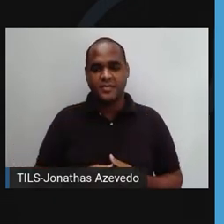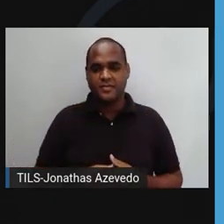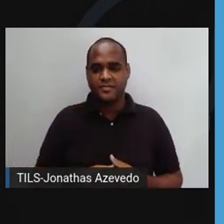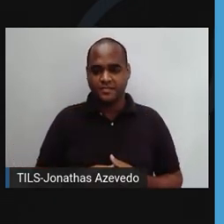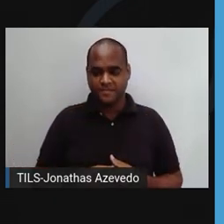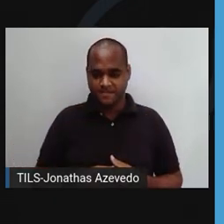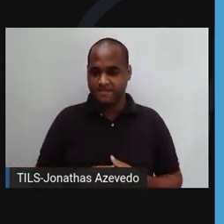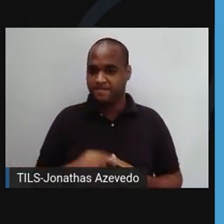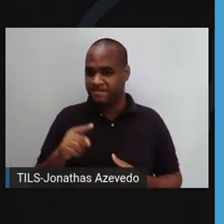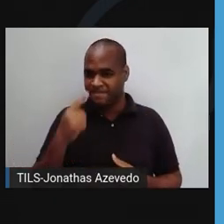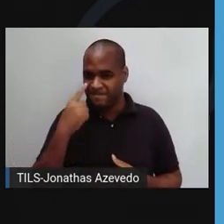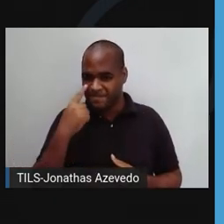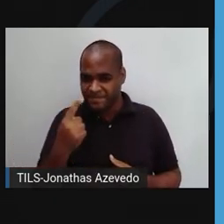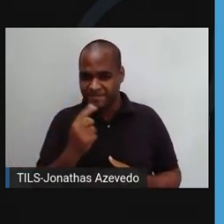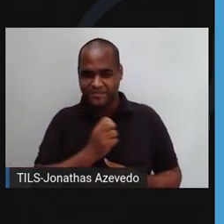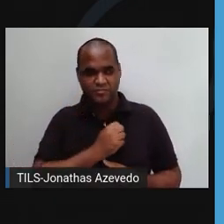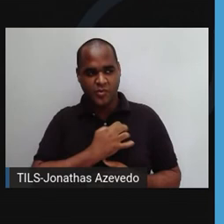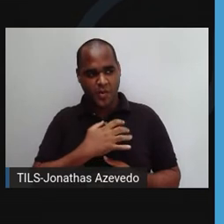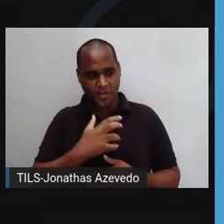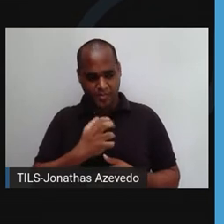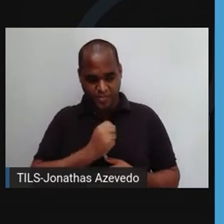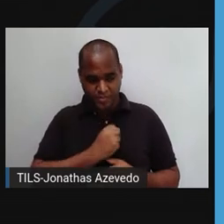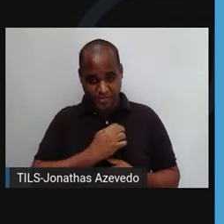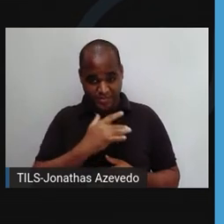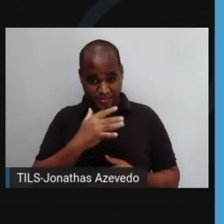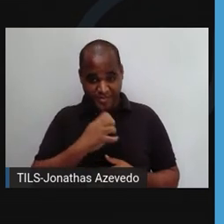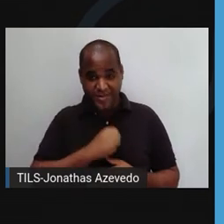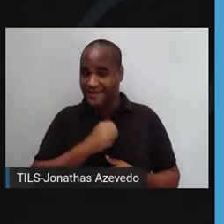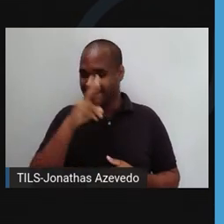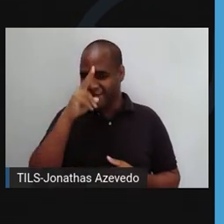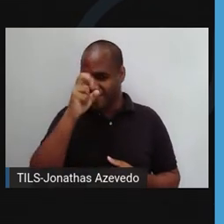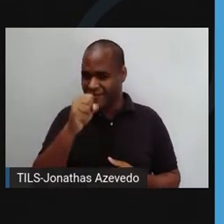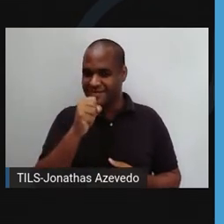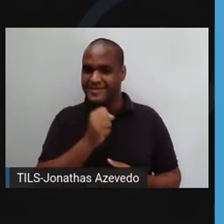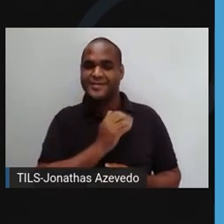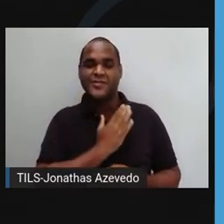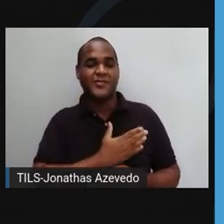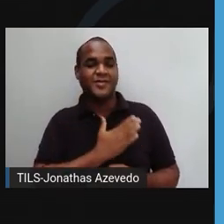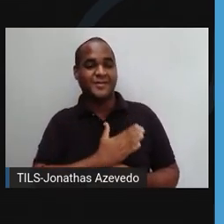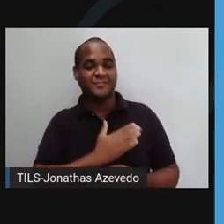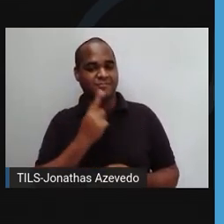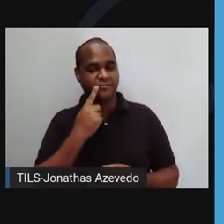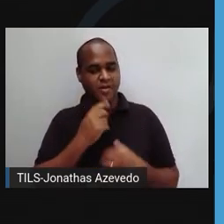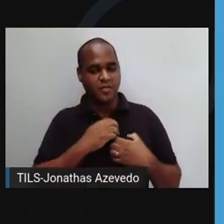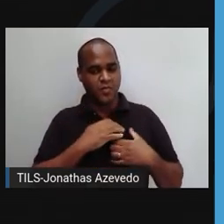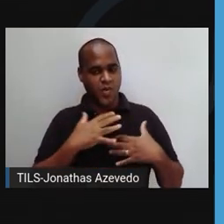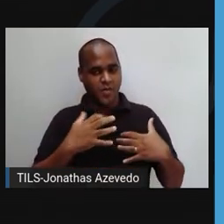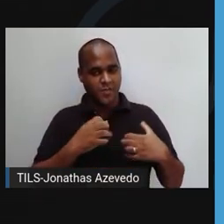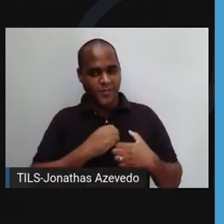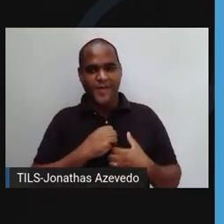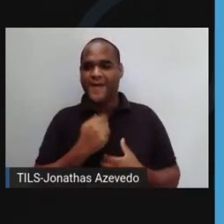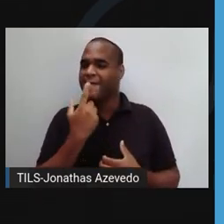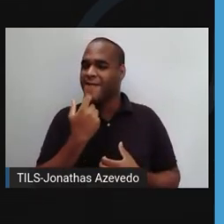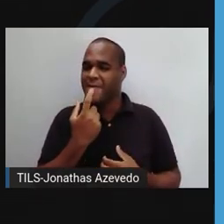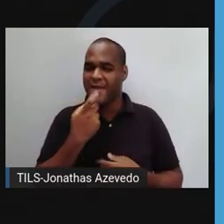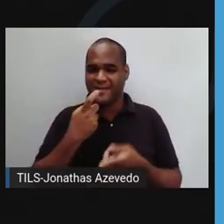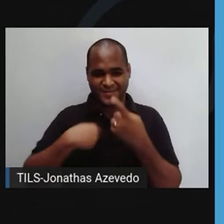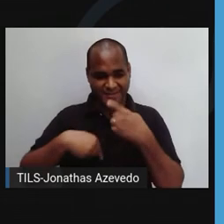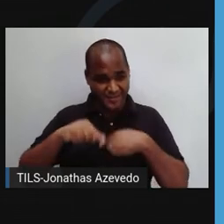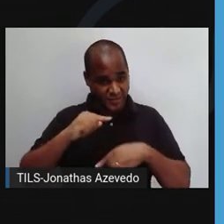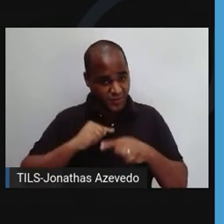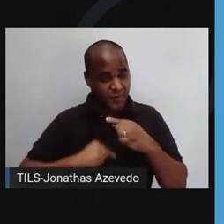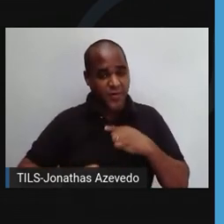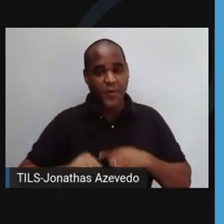Está ouvindo este poderoso barulho de bombeamento? É o seu coração. Ele é o motor que empurra o oxigênio pelo corpo afora.